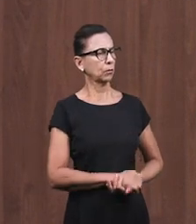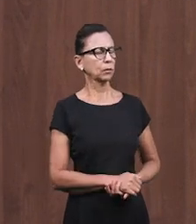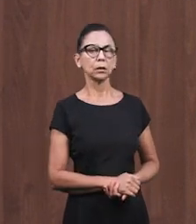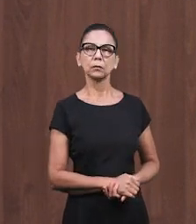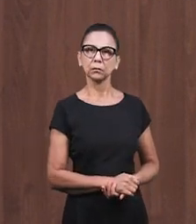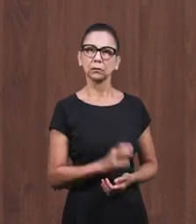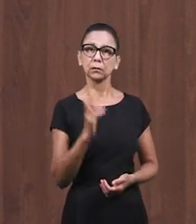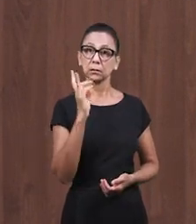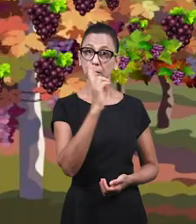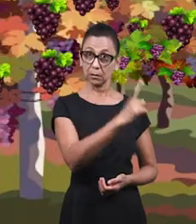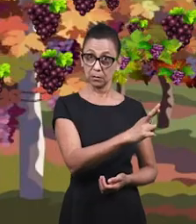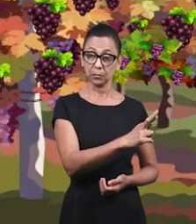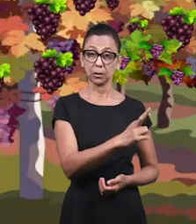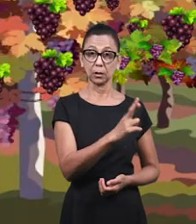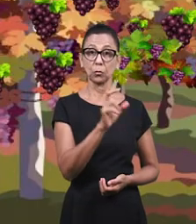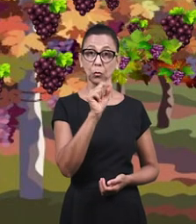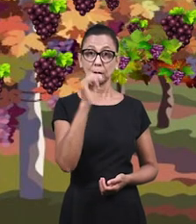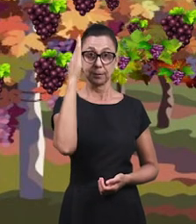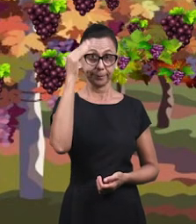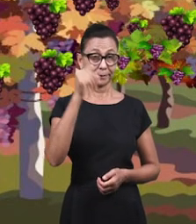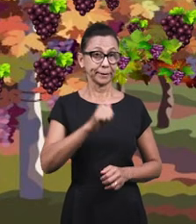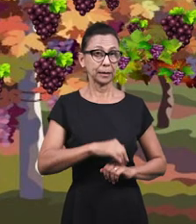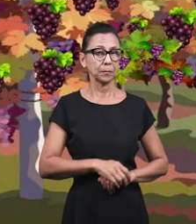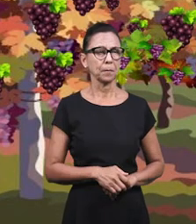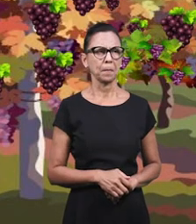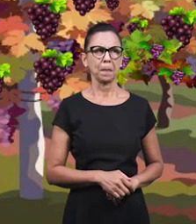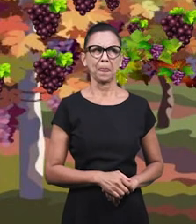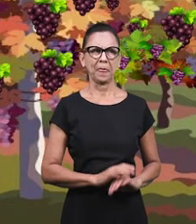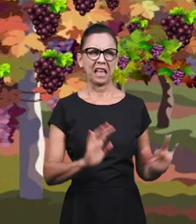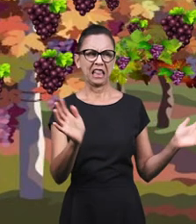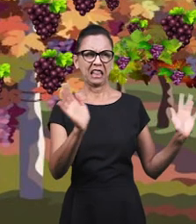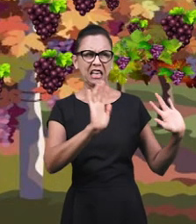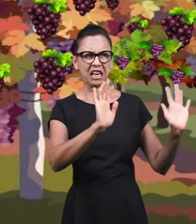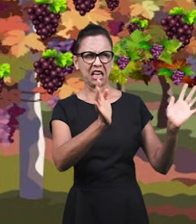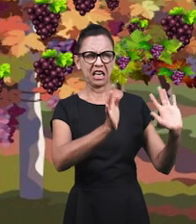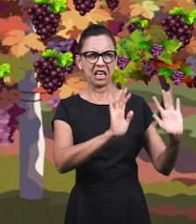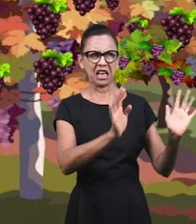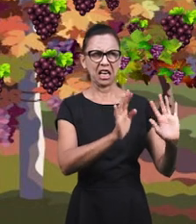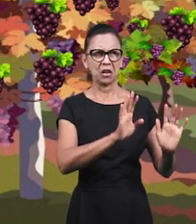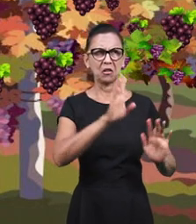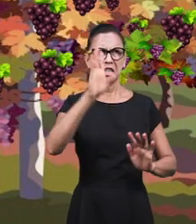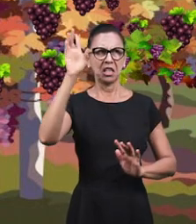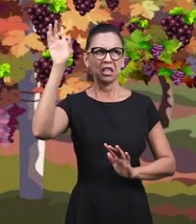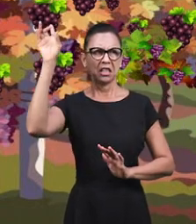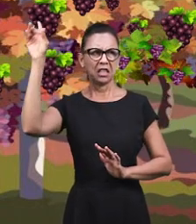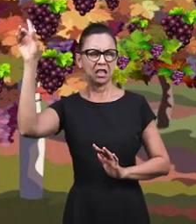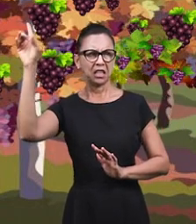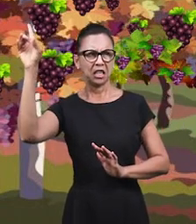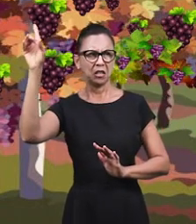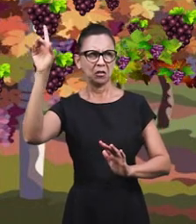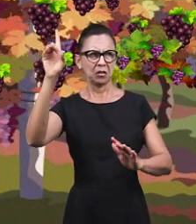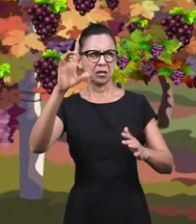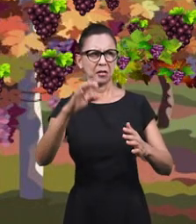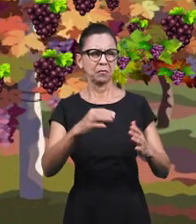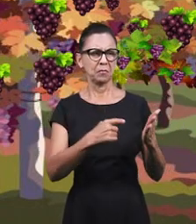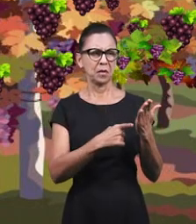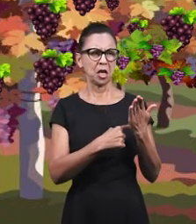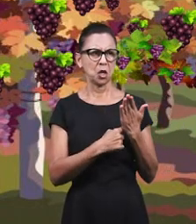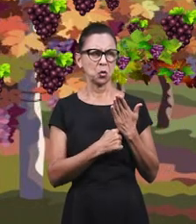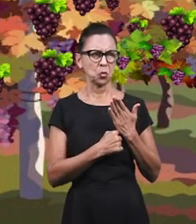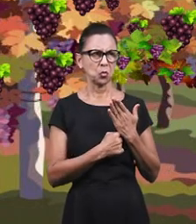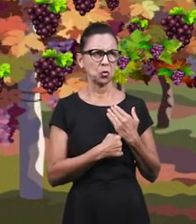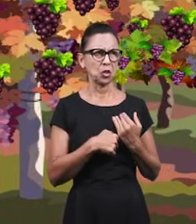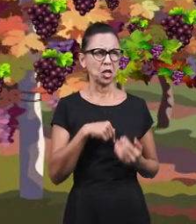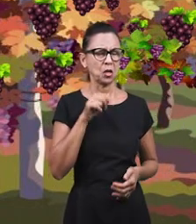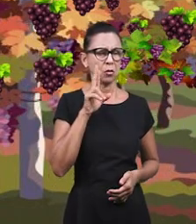qual foi a resposta de Nabote? Guarda-me o Senhor, que eu te dê herança de meus pais. O